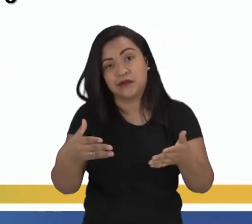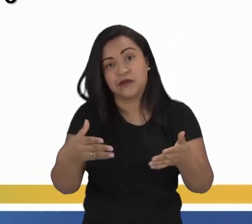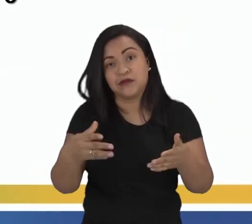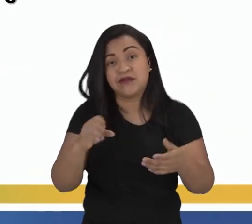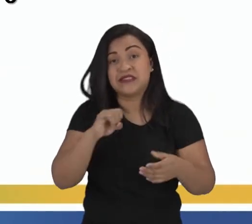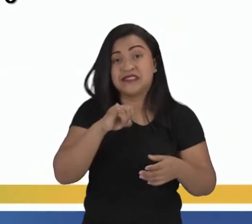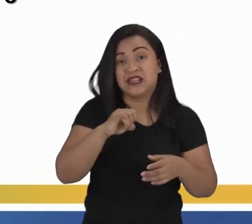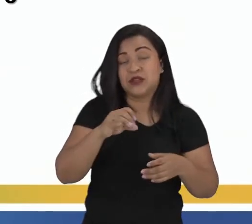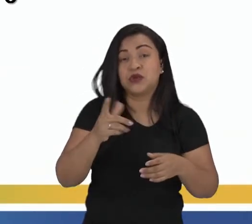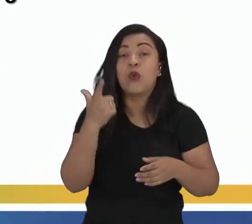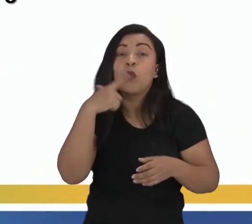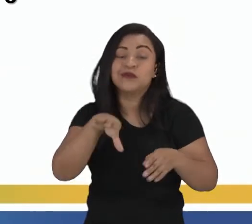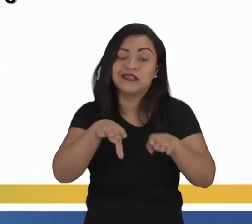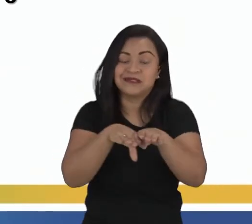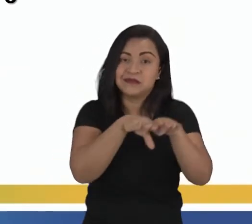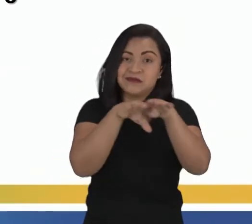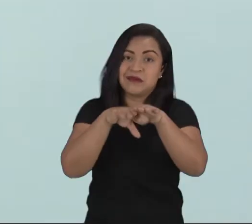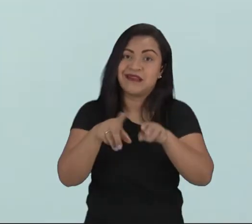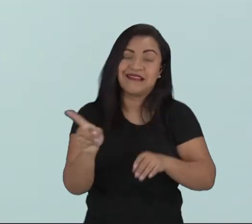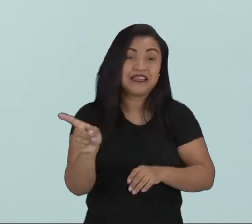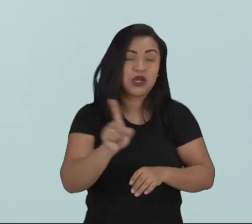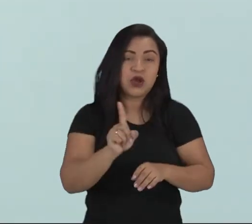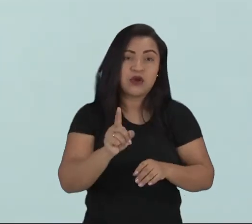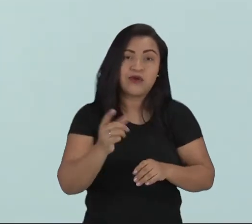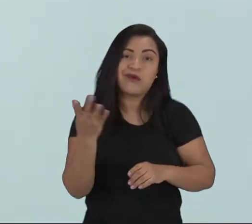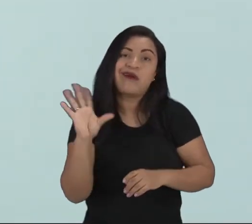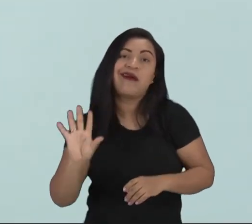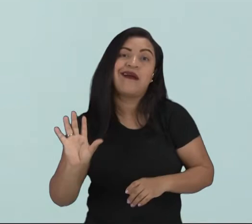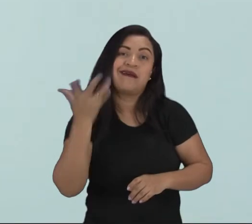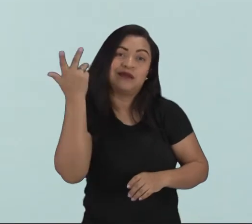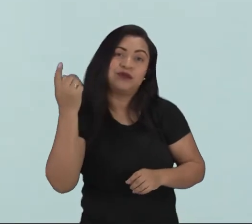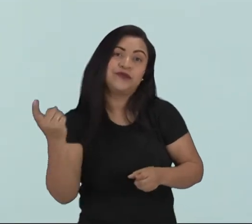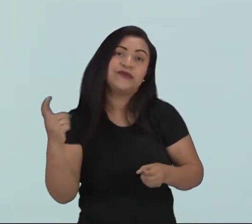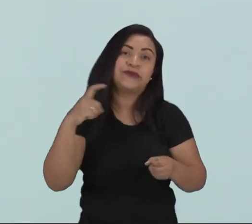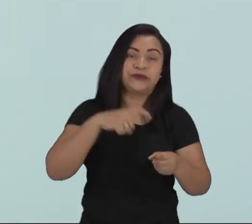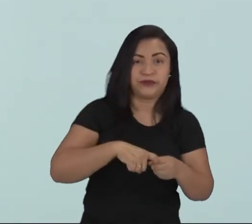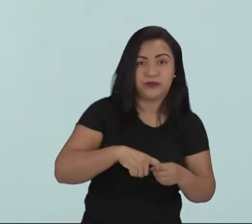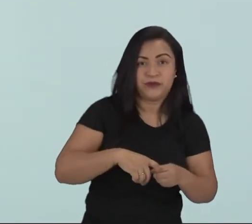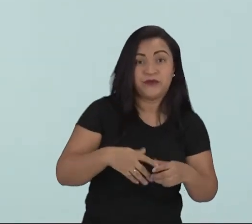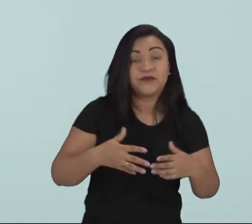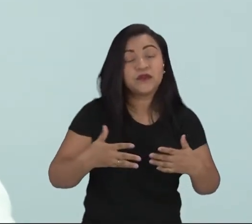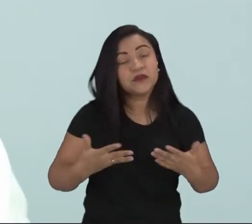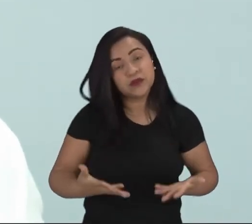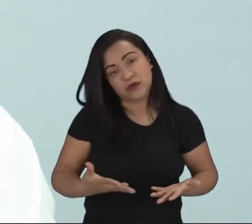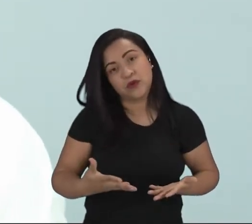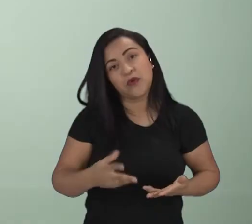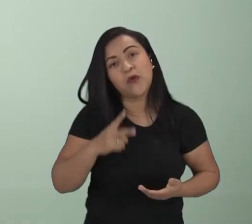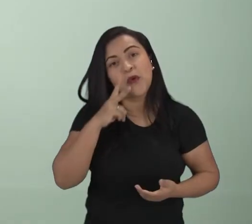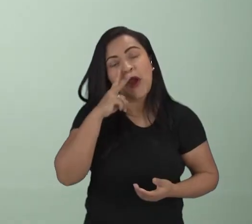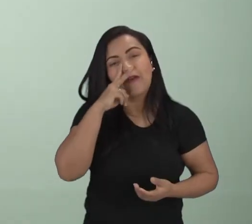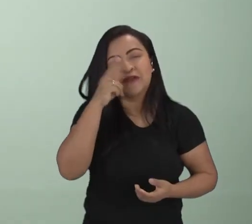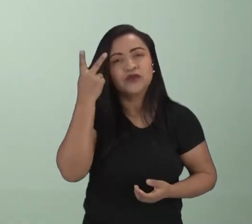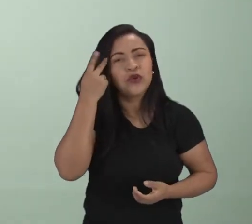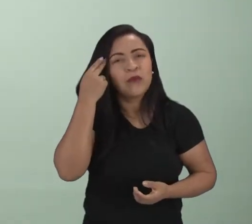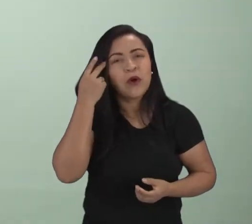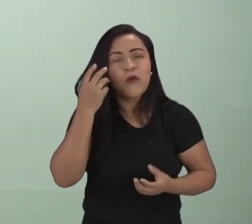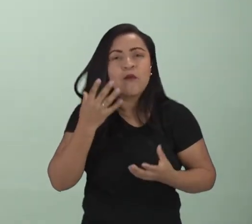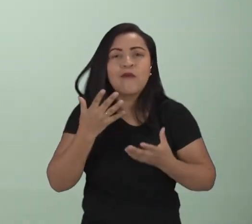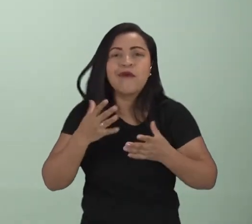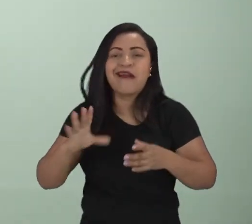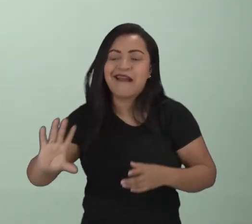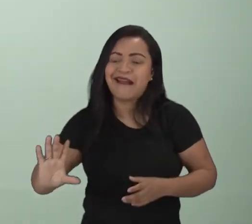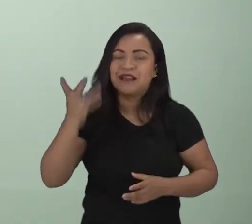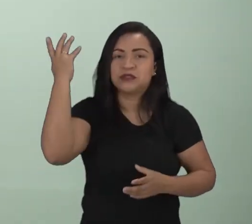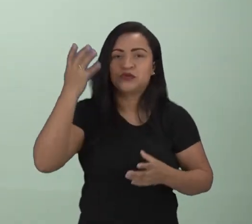e reação. Então, para superfícies horizontais e planas, a força normal e peso, quando eu tenho um equilíbrio